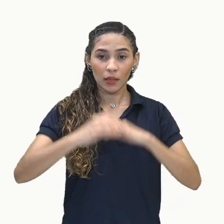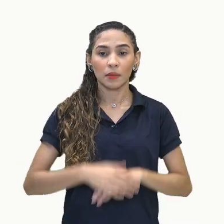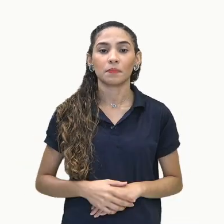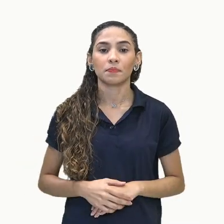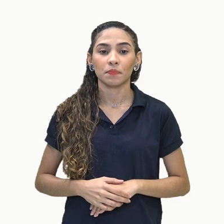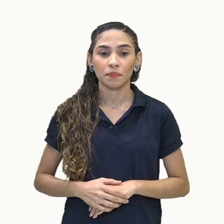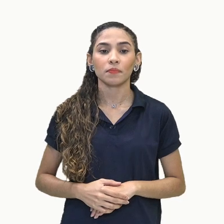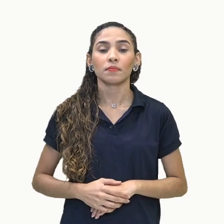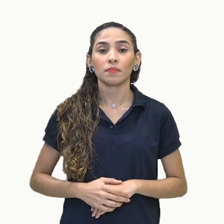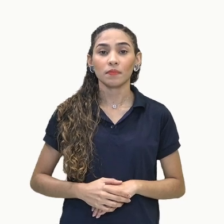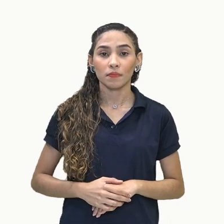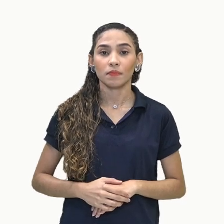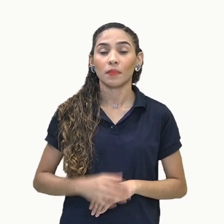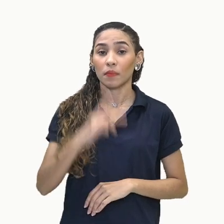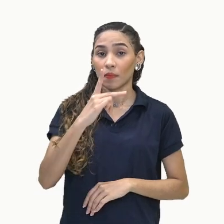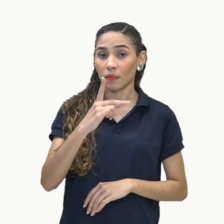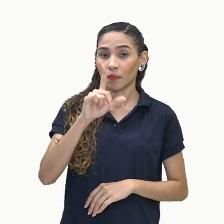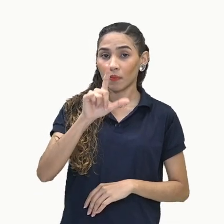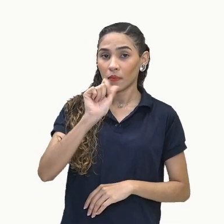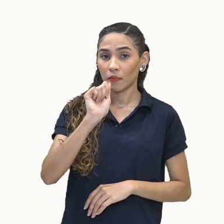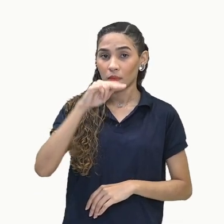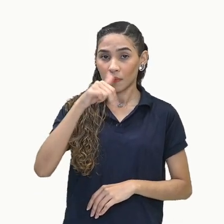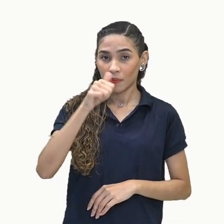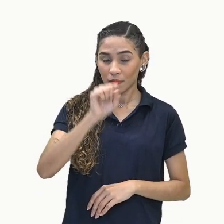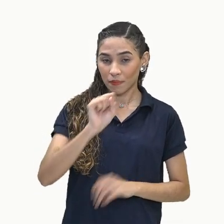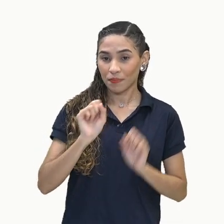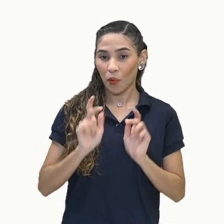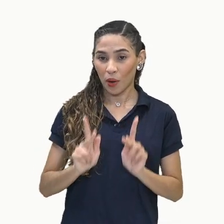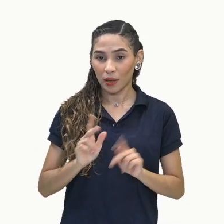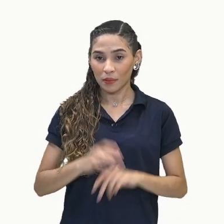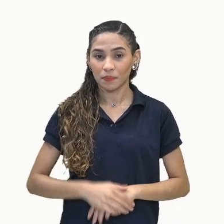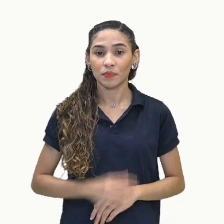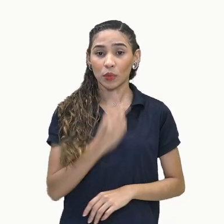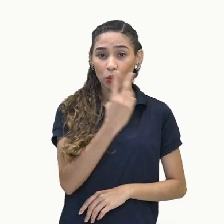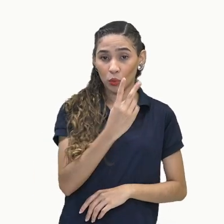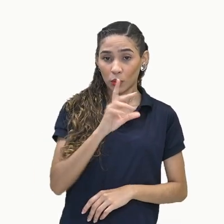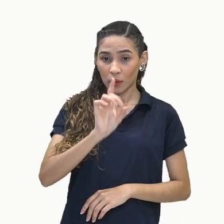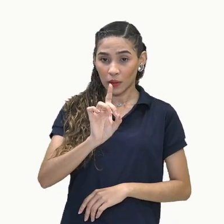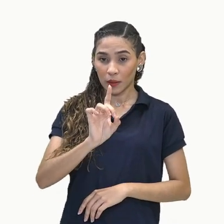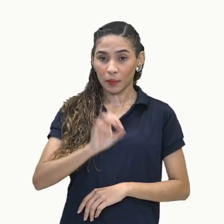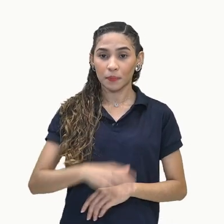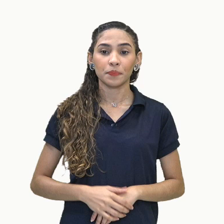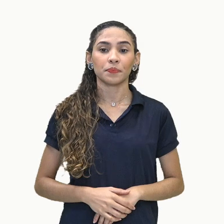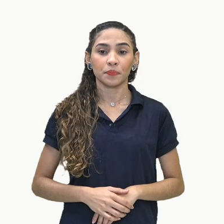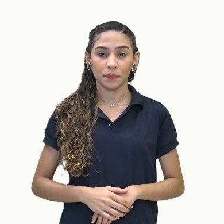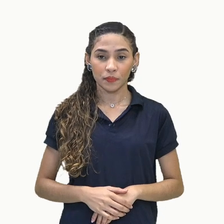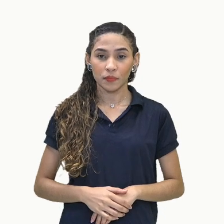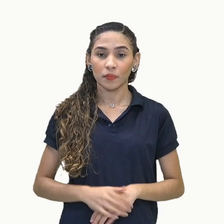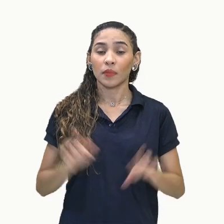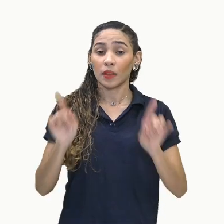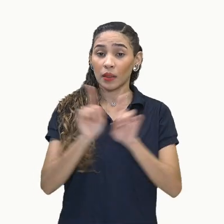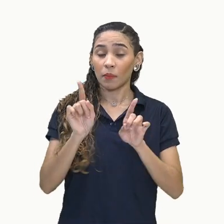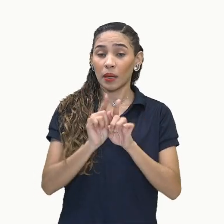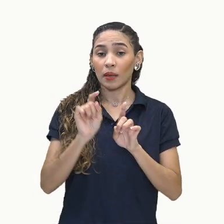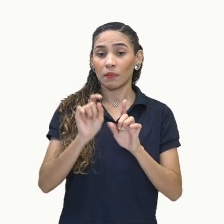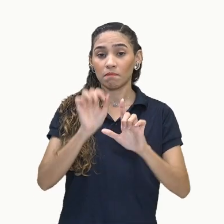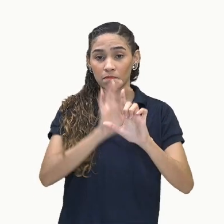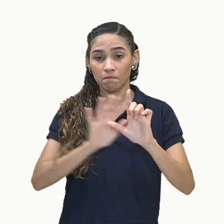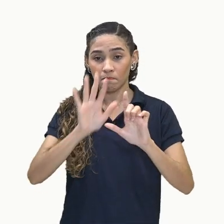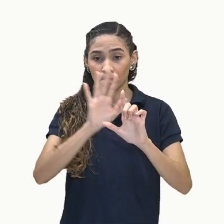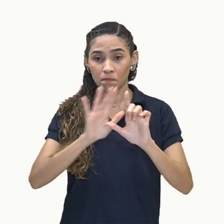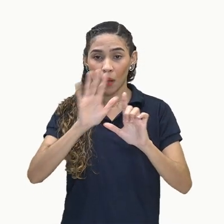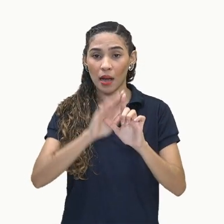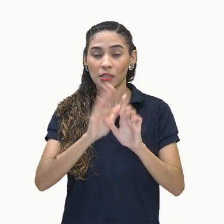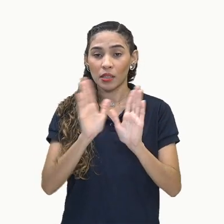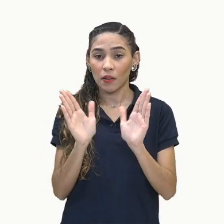figuras geométricas planas, tá? Que são em 2D, são figuras